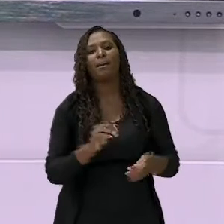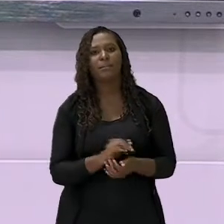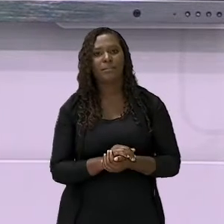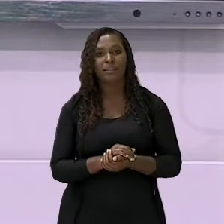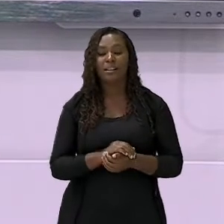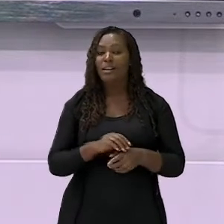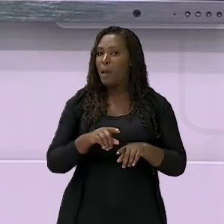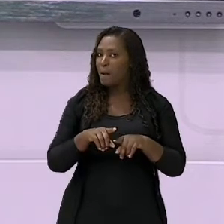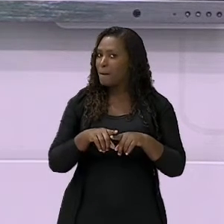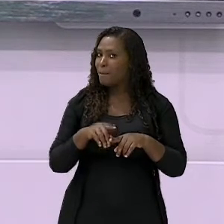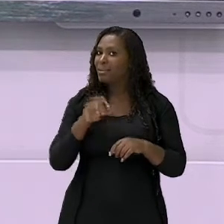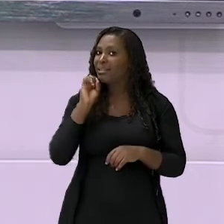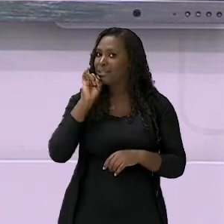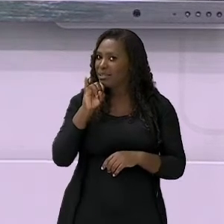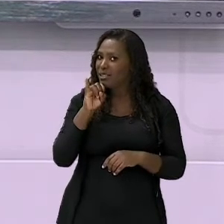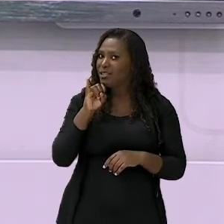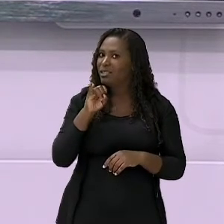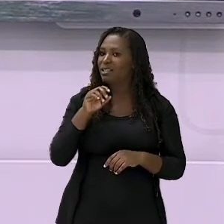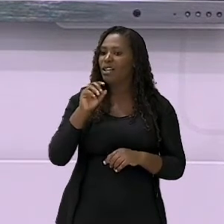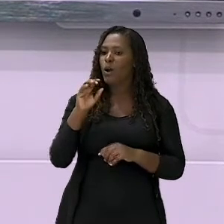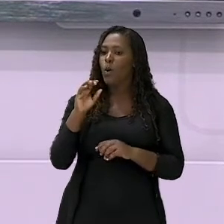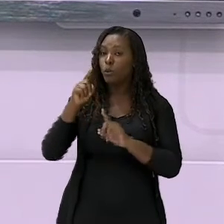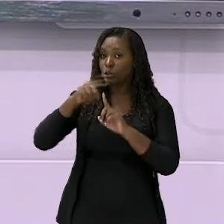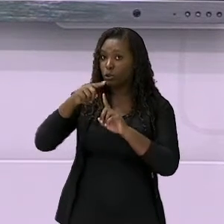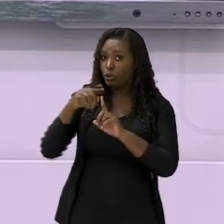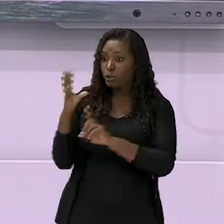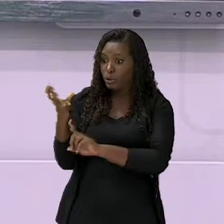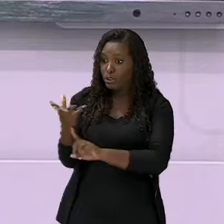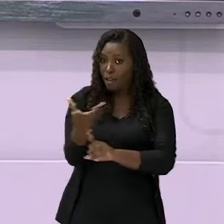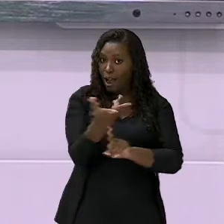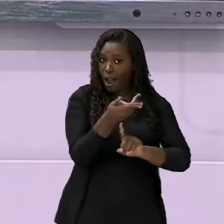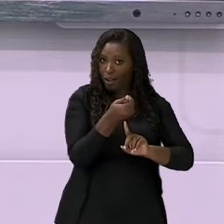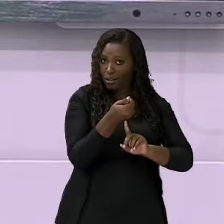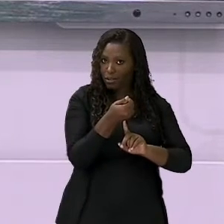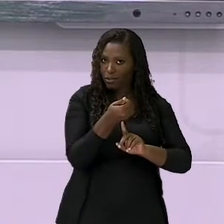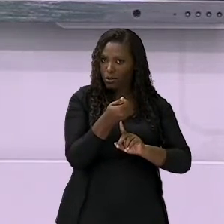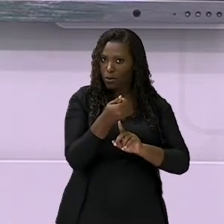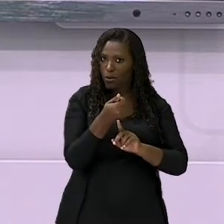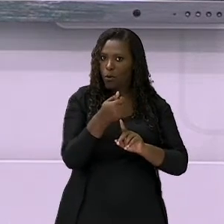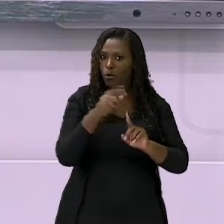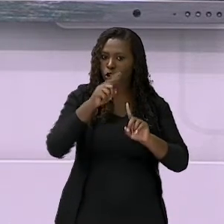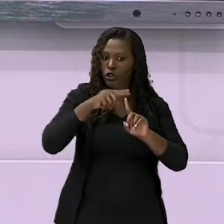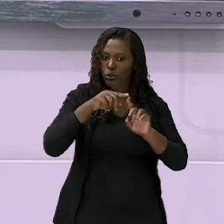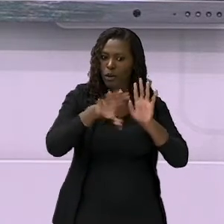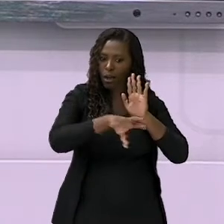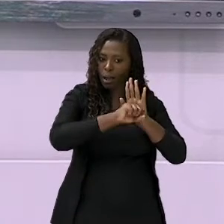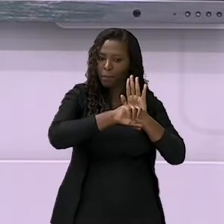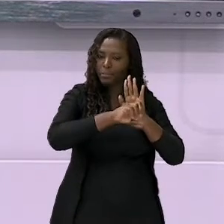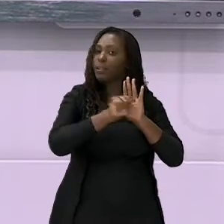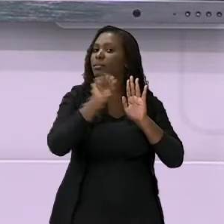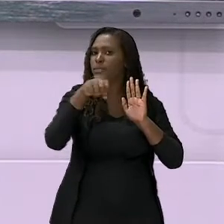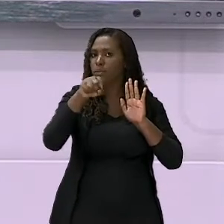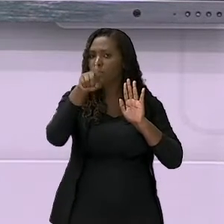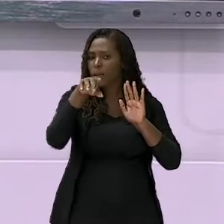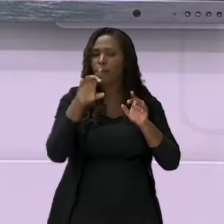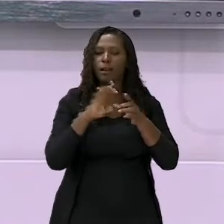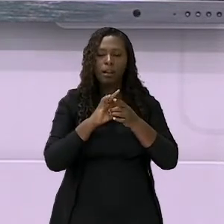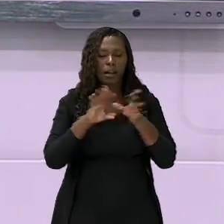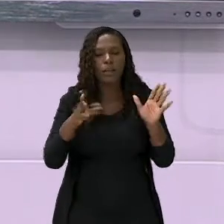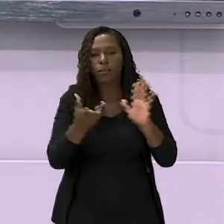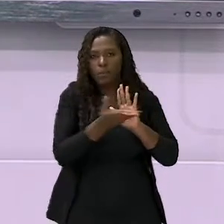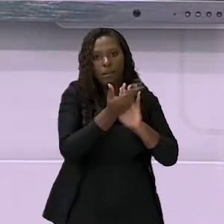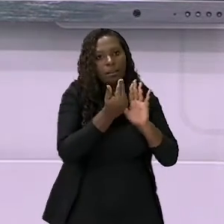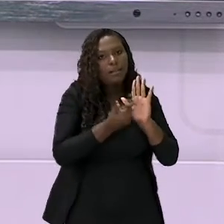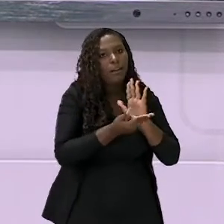sim. Né? Se a gente for falar de arte abstrata, o seu desenho, a sua composição, ela tem